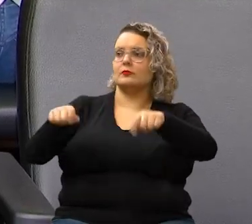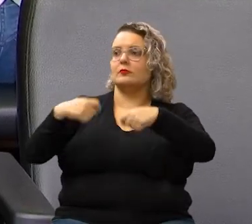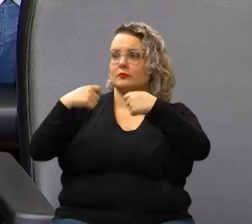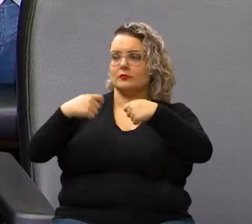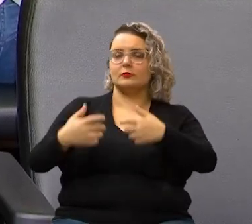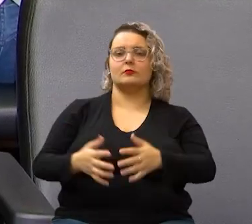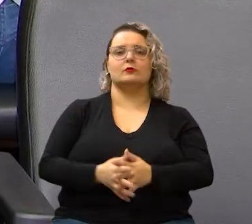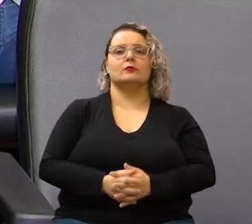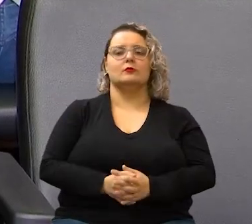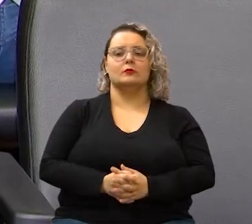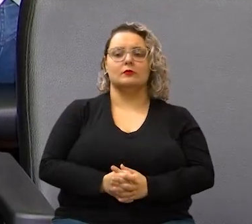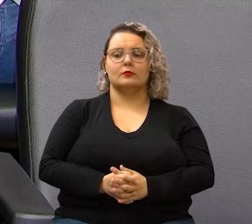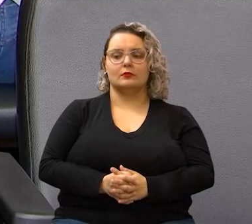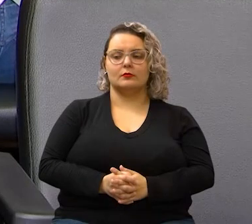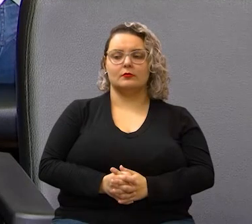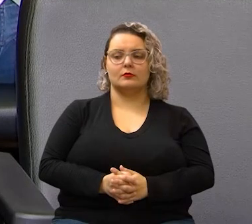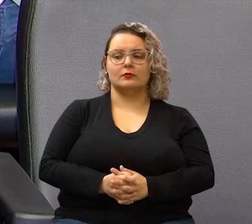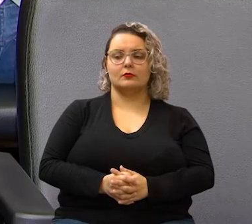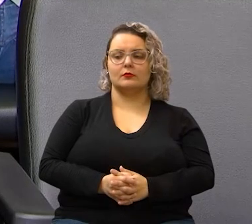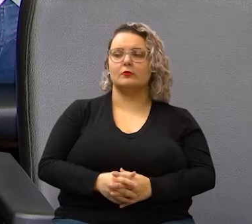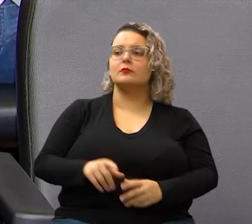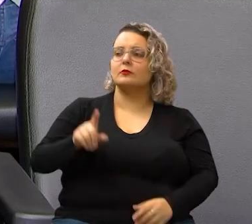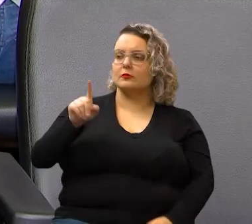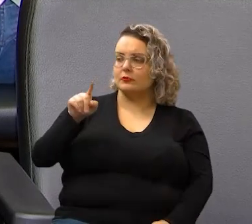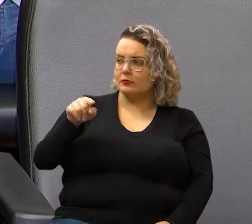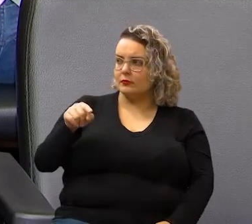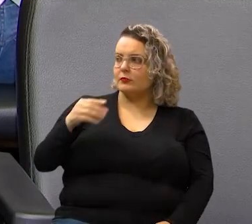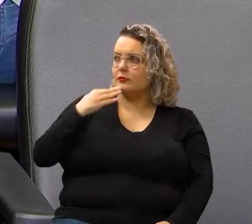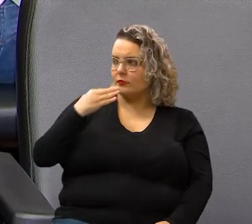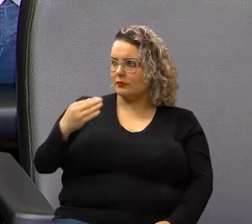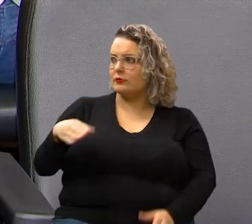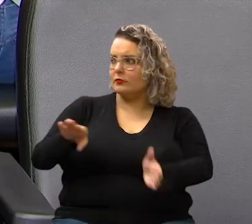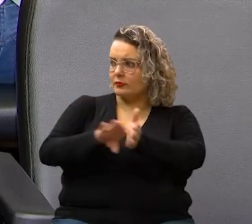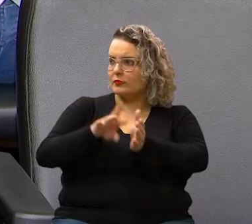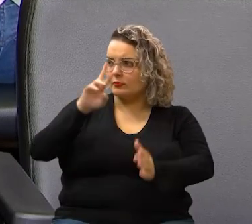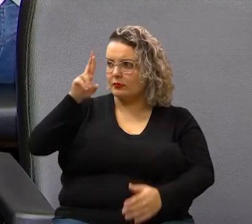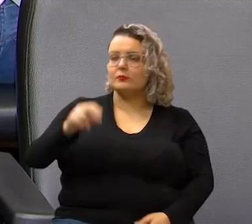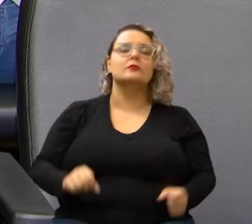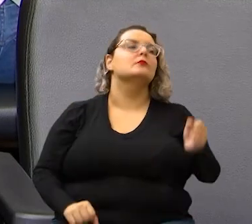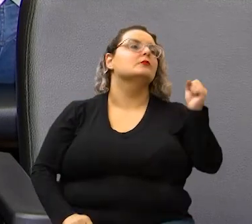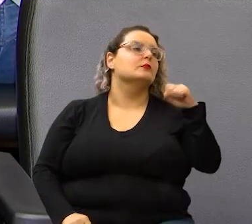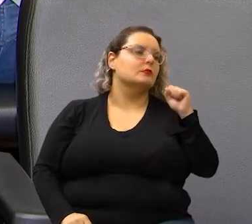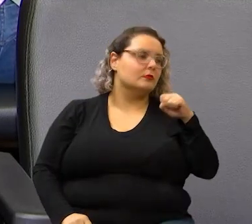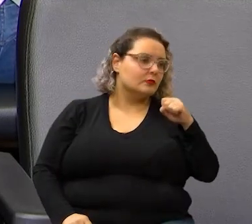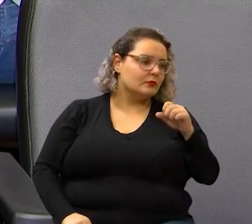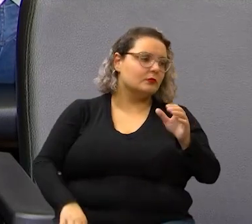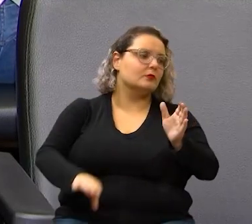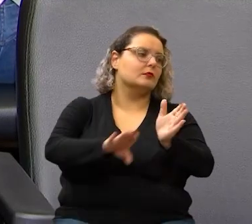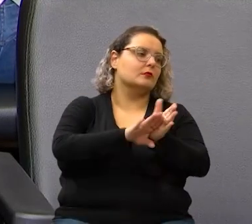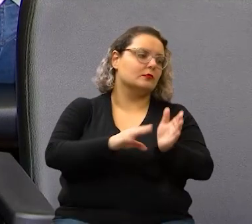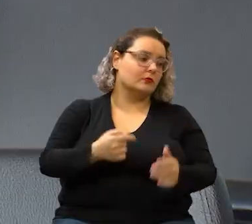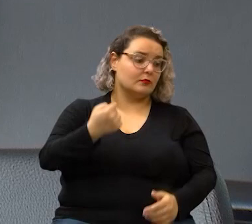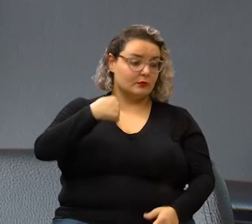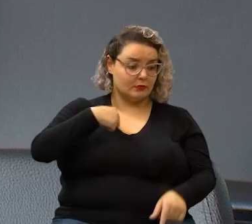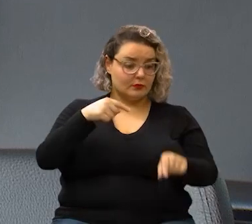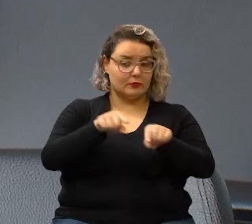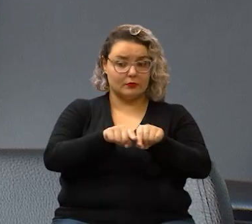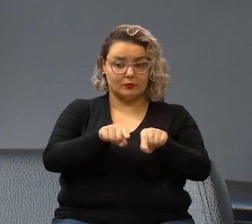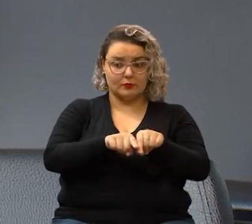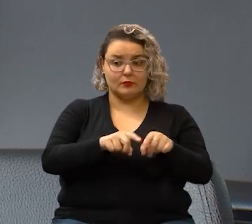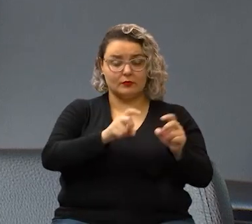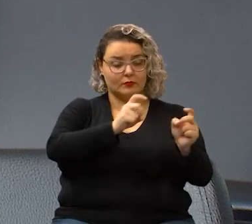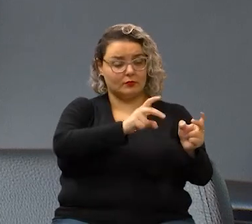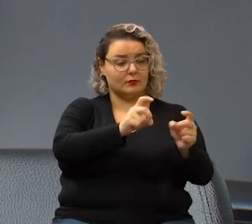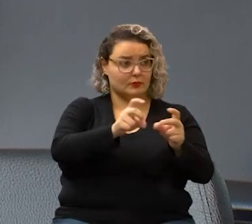estão necessitando, né? Isso mesmo. E é uma demanda que chegou até o senhor, essa questão dos remédios? Chegou. E